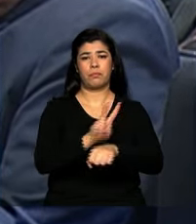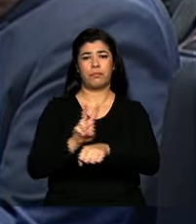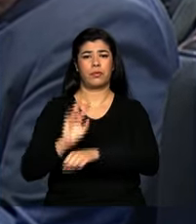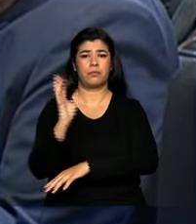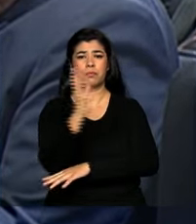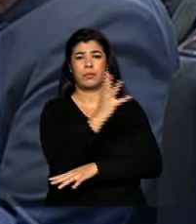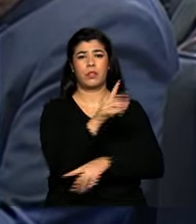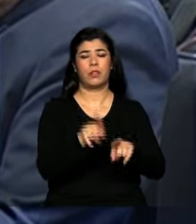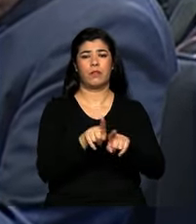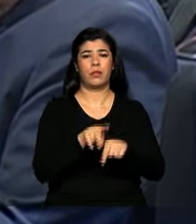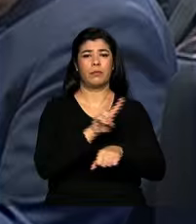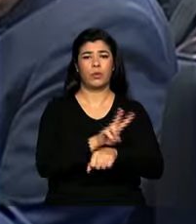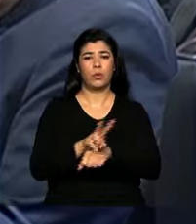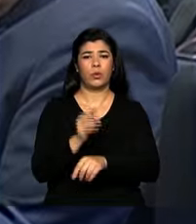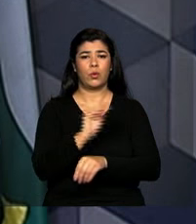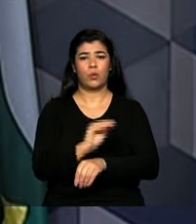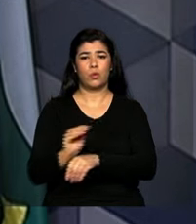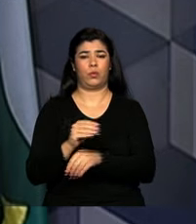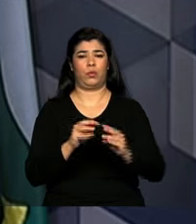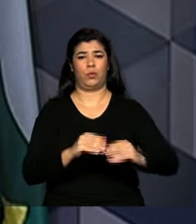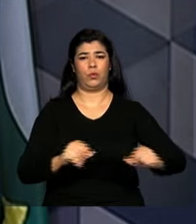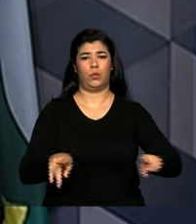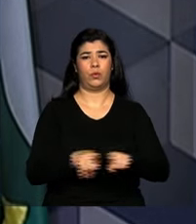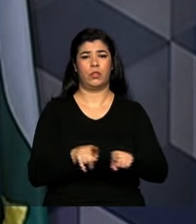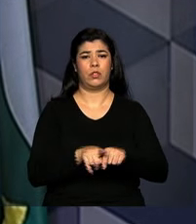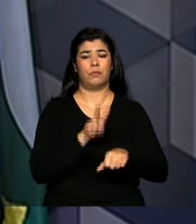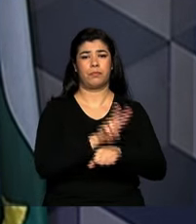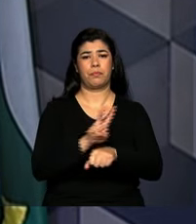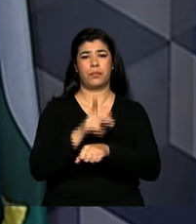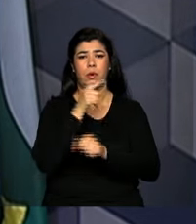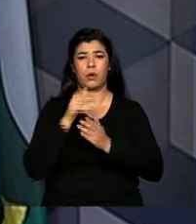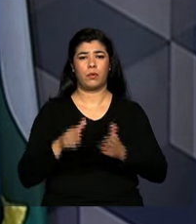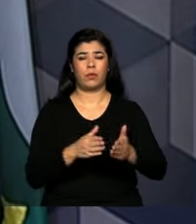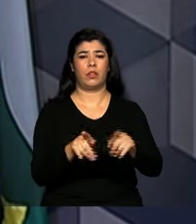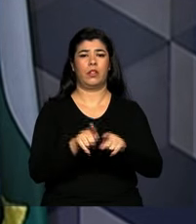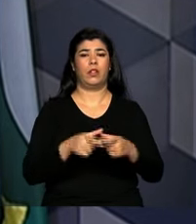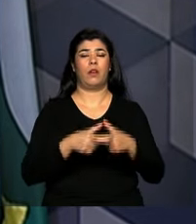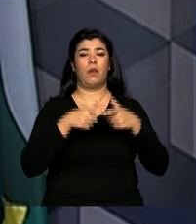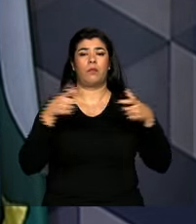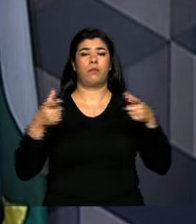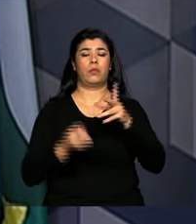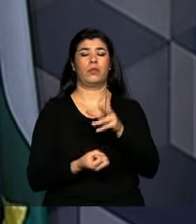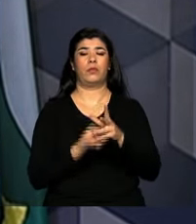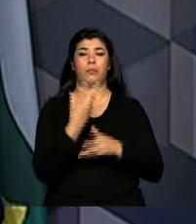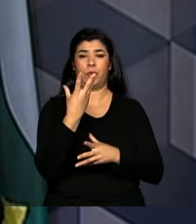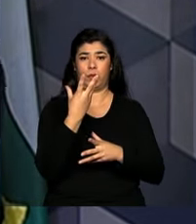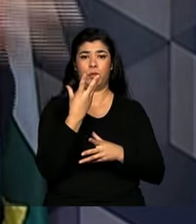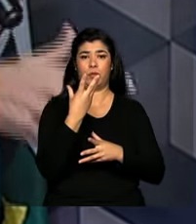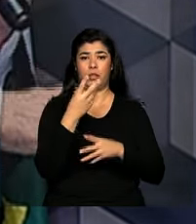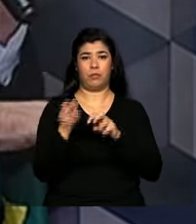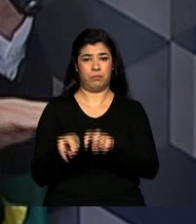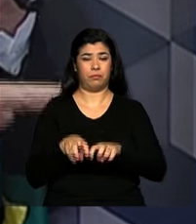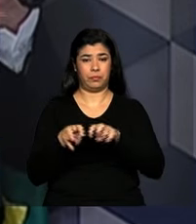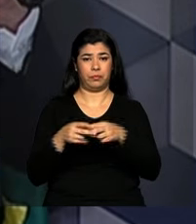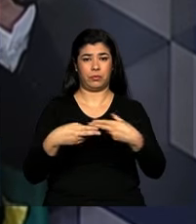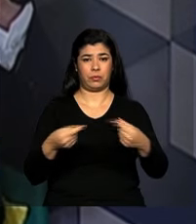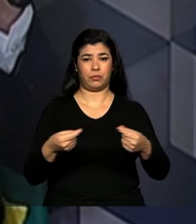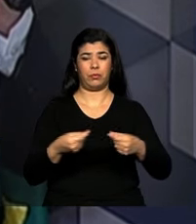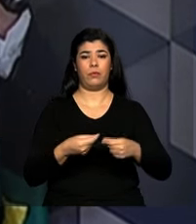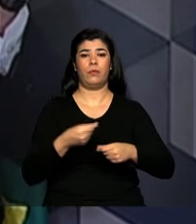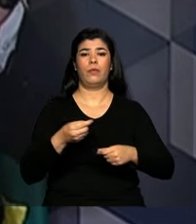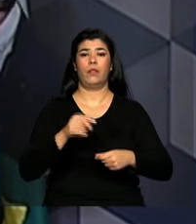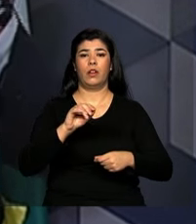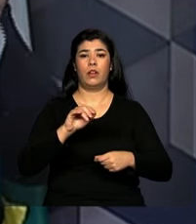a reserva legal, fertilizando melhor o solo, aumentando a produtividade, colocando em prática um novo modelo de